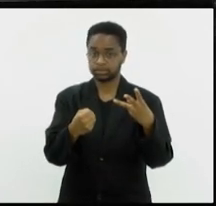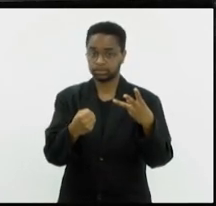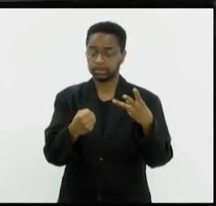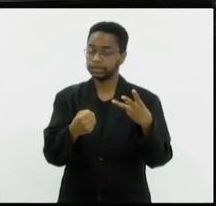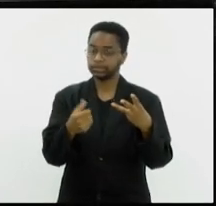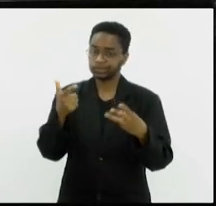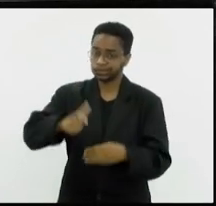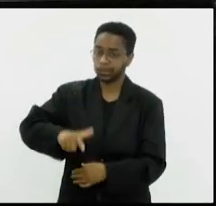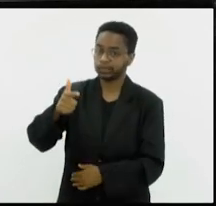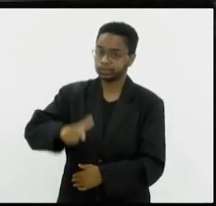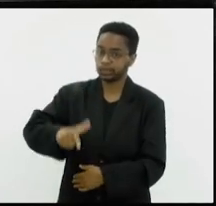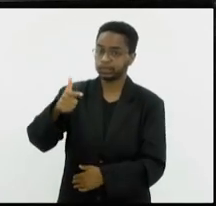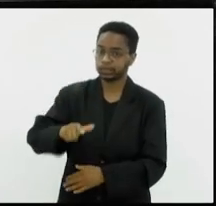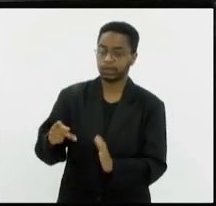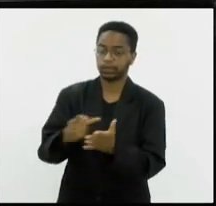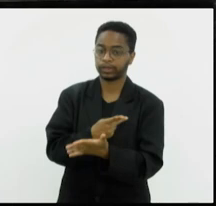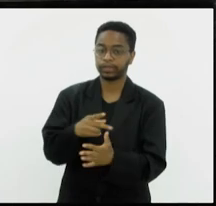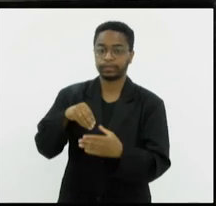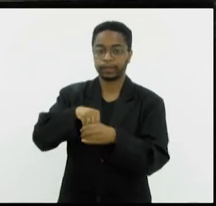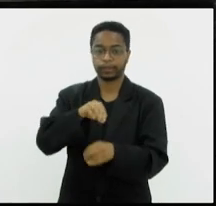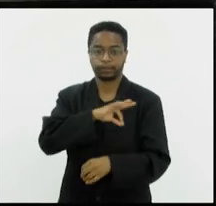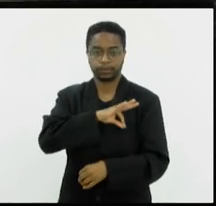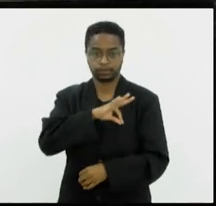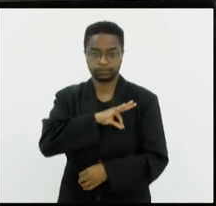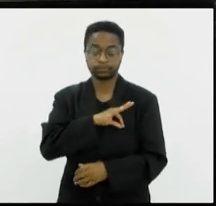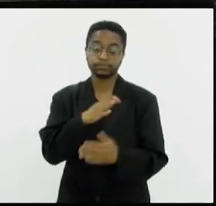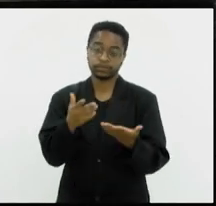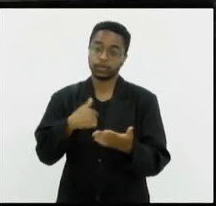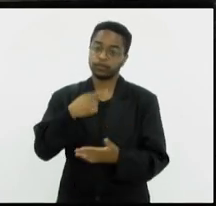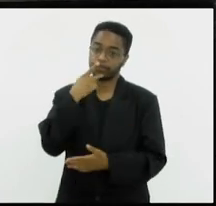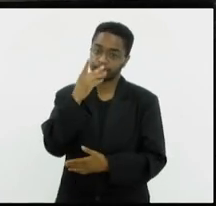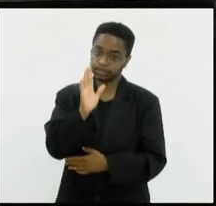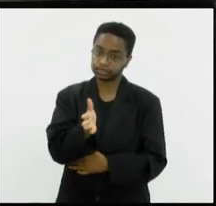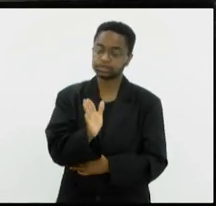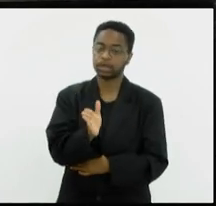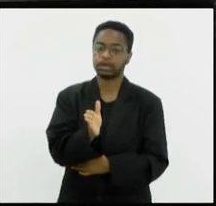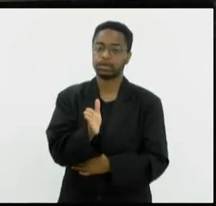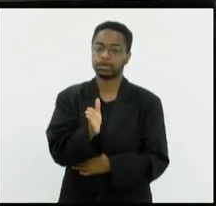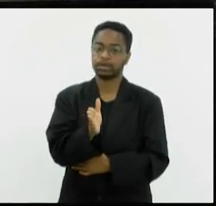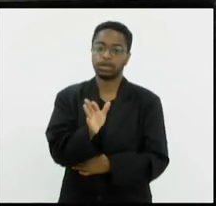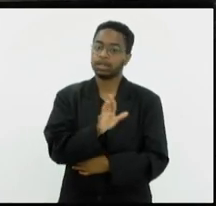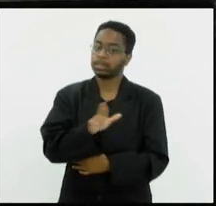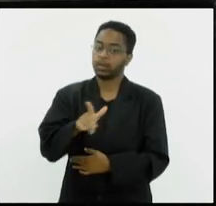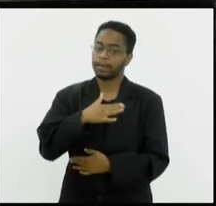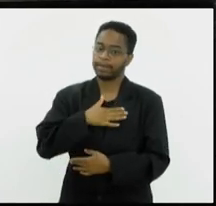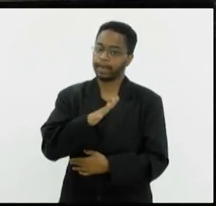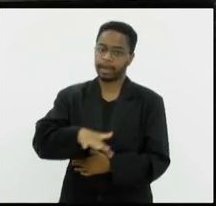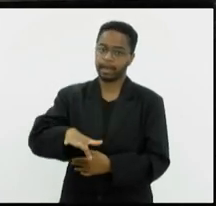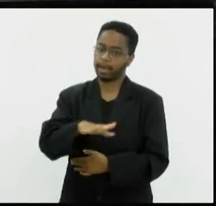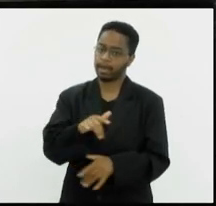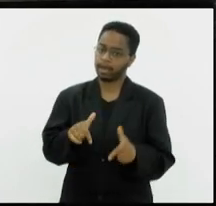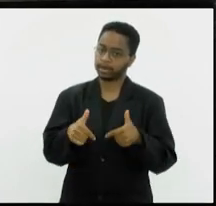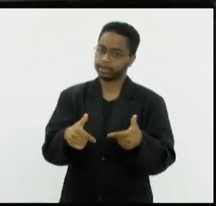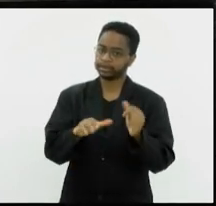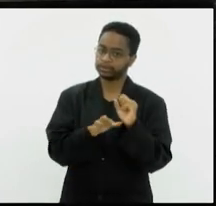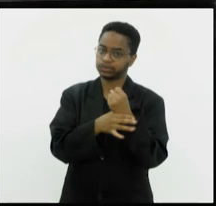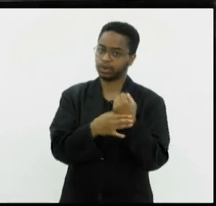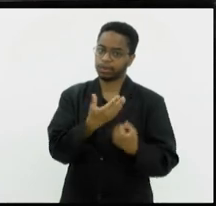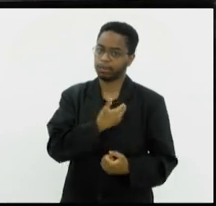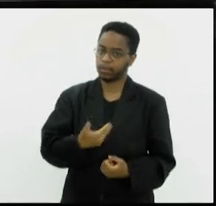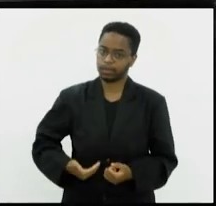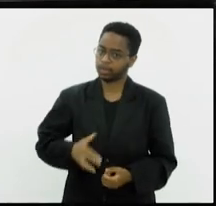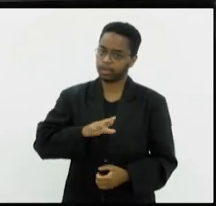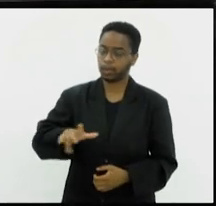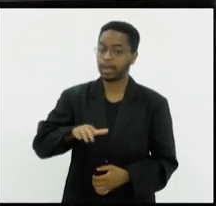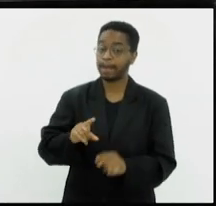constantes dentro da Polícia Militar eu já ressaltei aqui várias vezes que essa não é minha área de atuação Segurança Pública nem nada